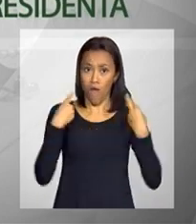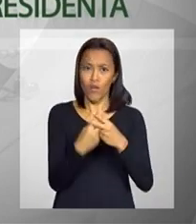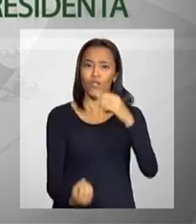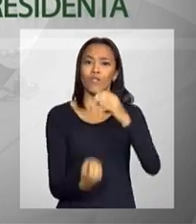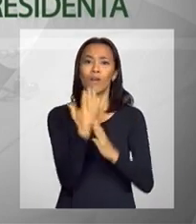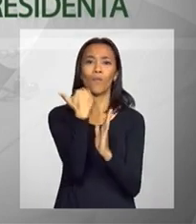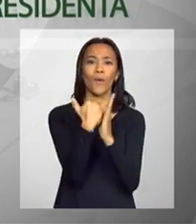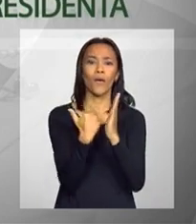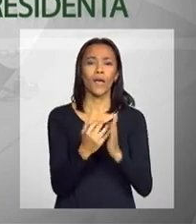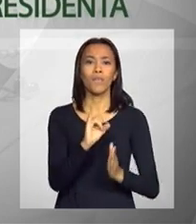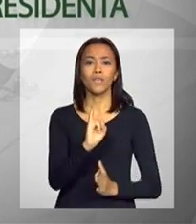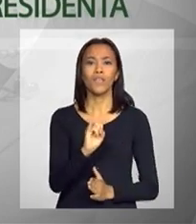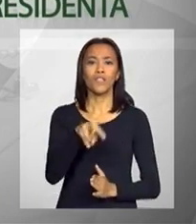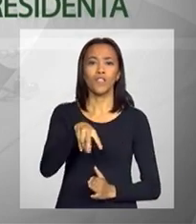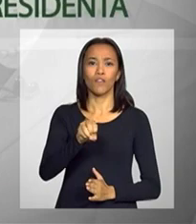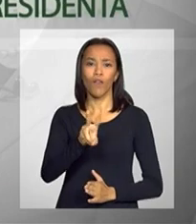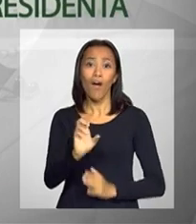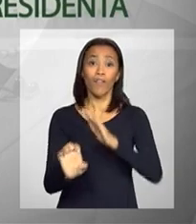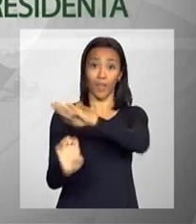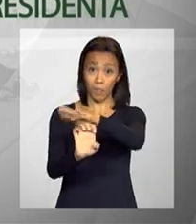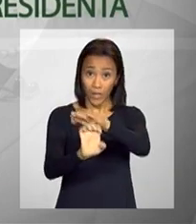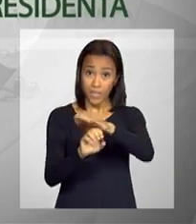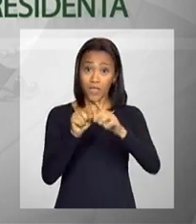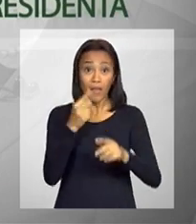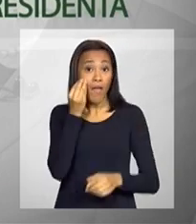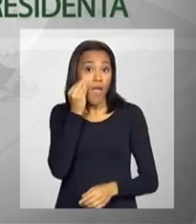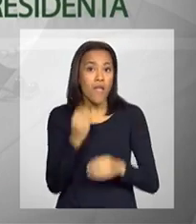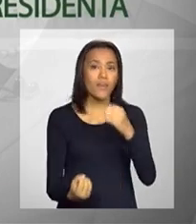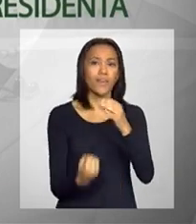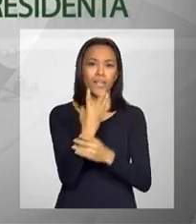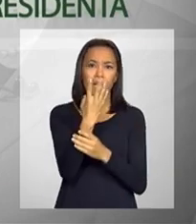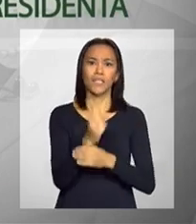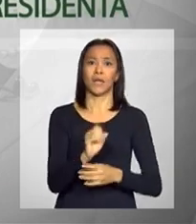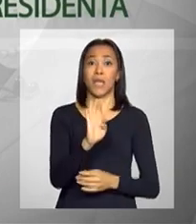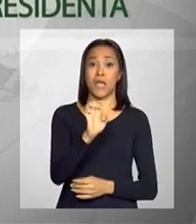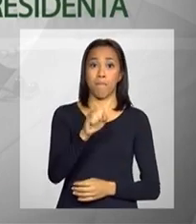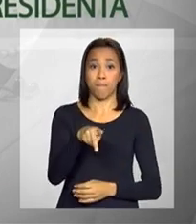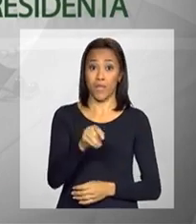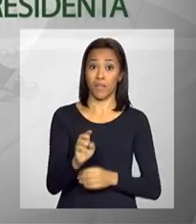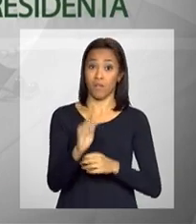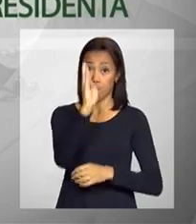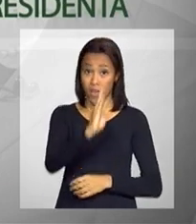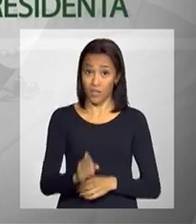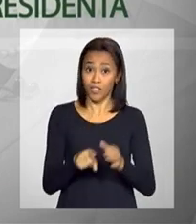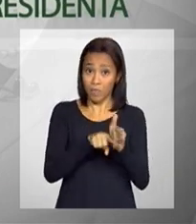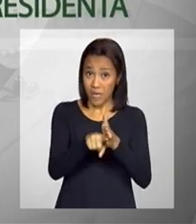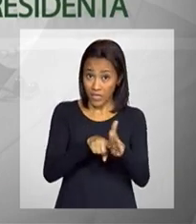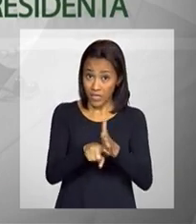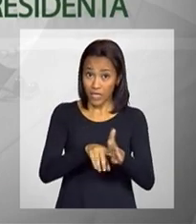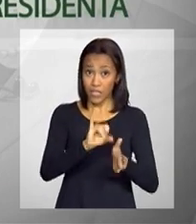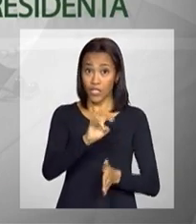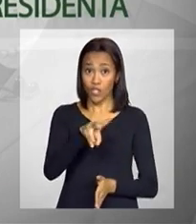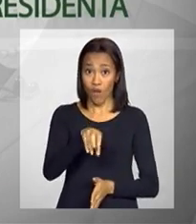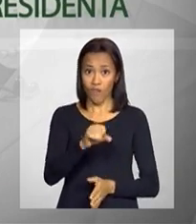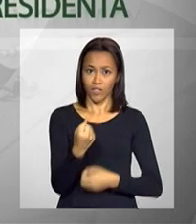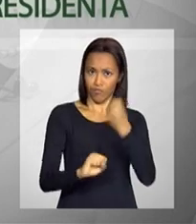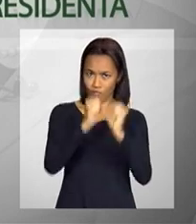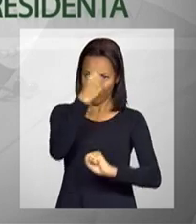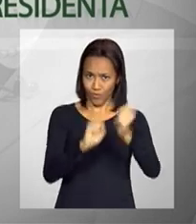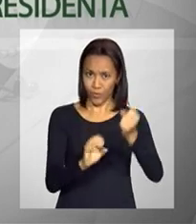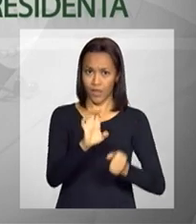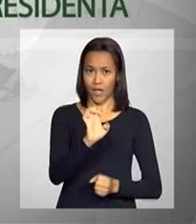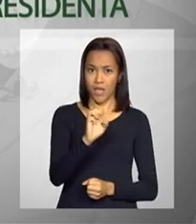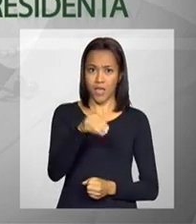lançado o programa Inova Empresa, que prevê a criação da Empresa Brasileira de Pesquisa e Inovação Industrial, a